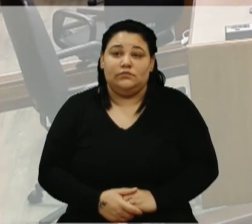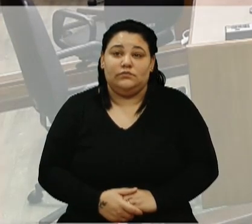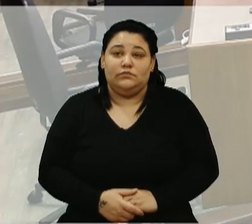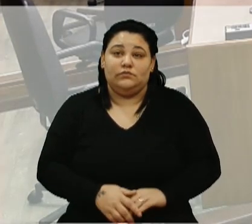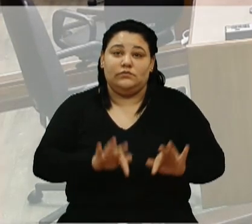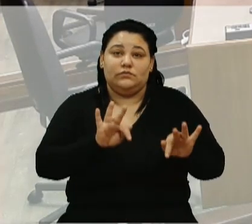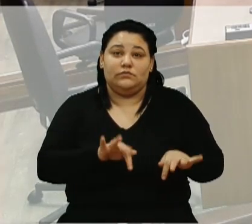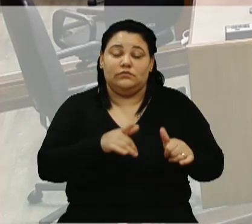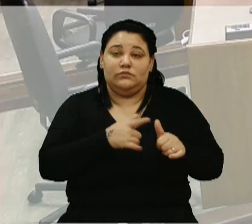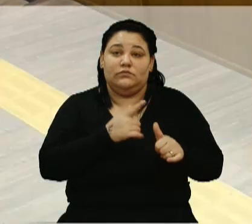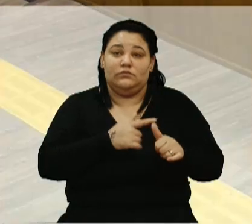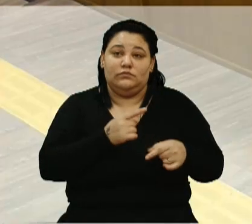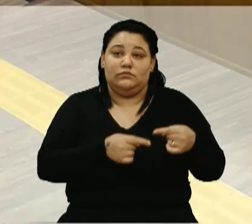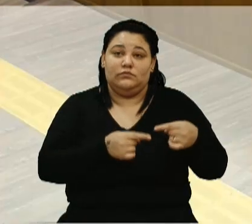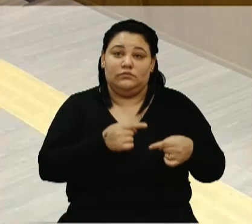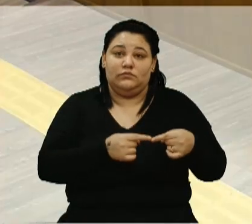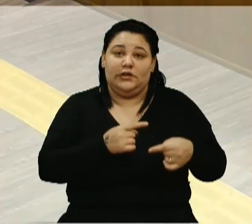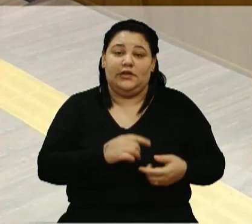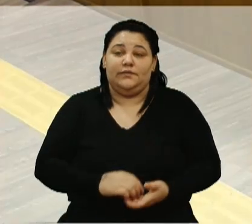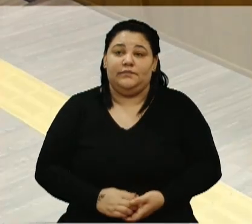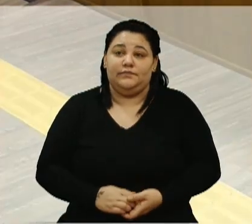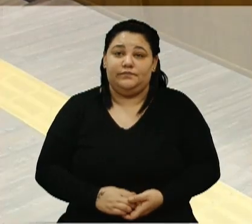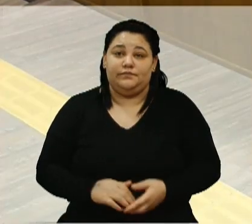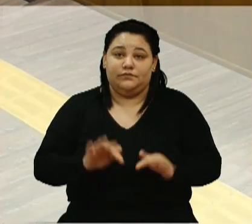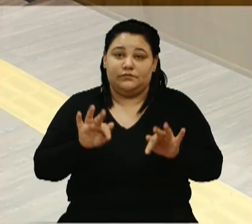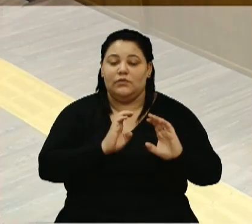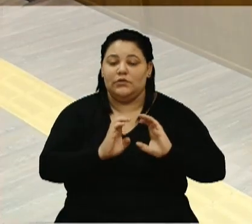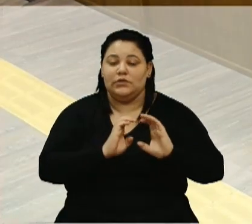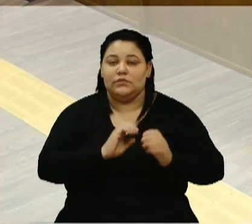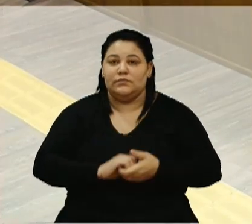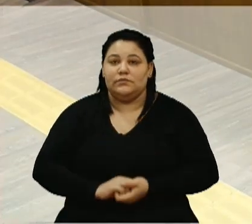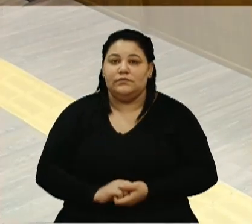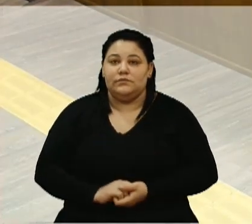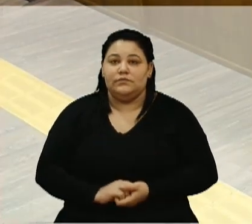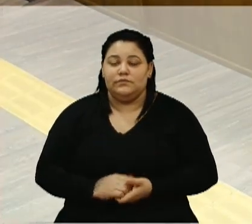encerrada a primeira discussão, encerrada a ordem do dia,